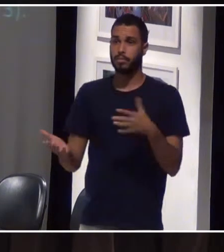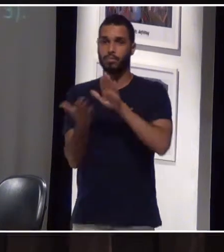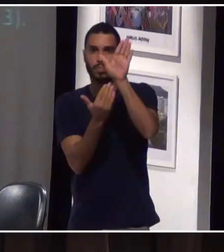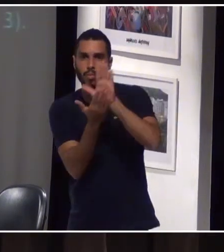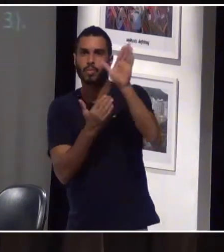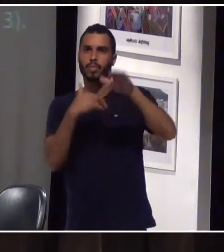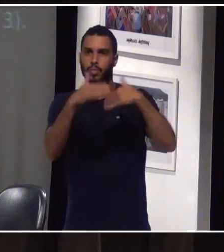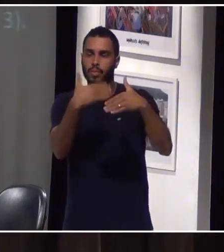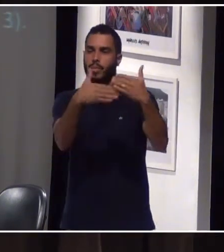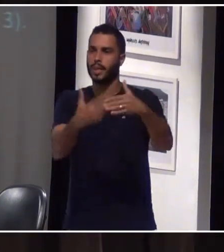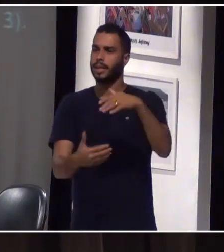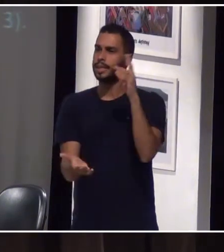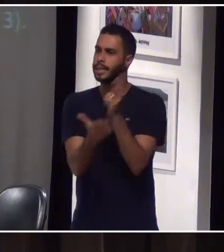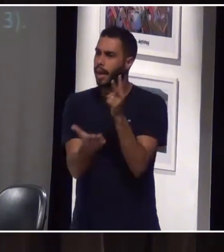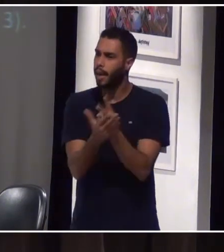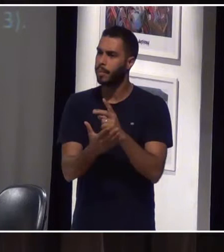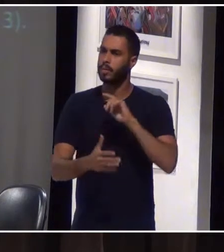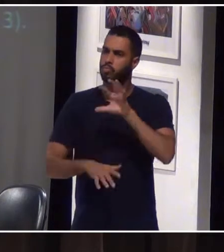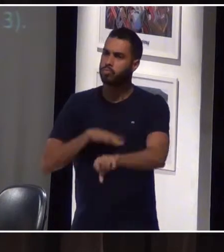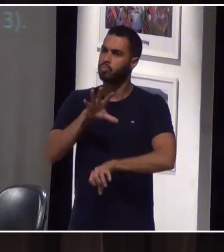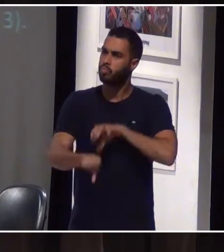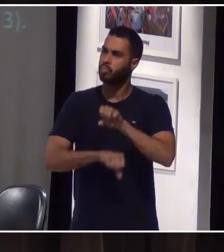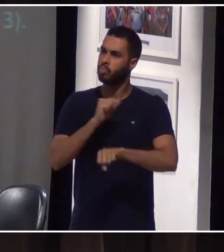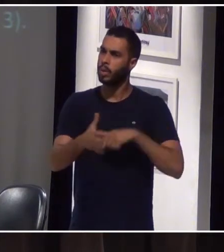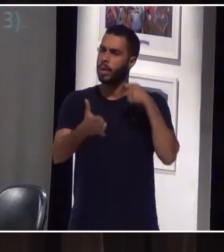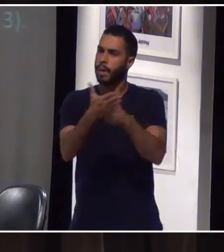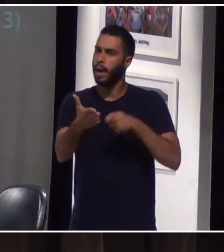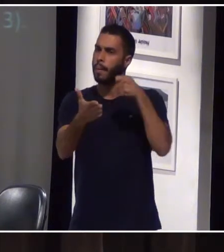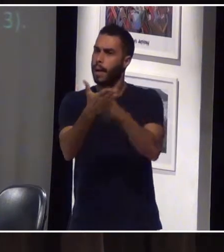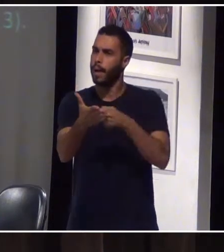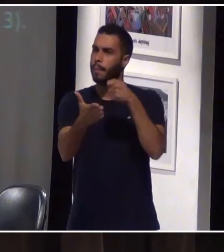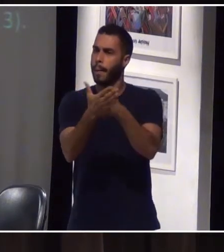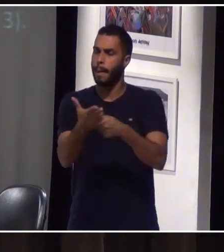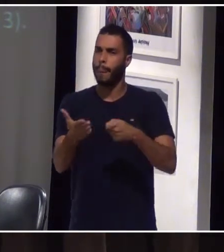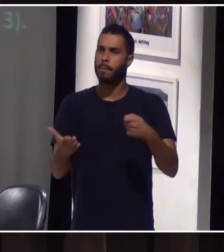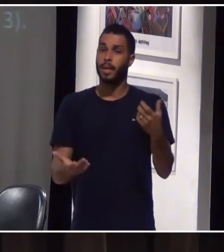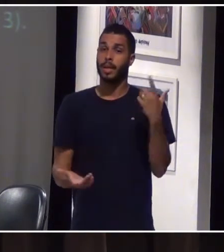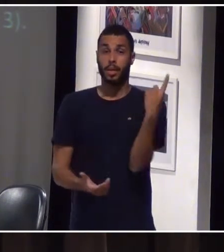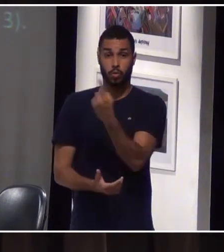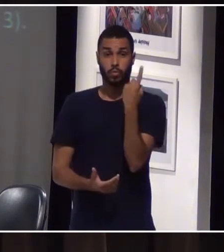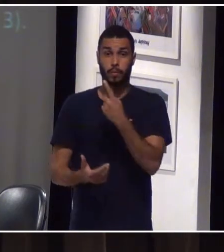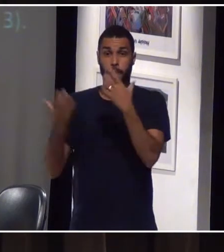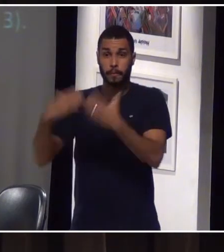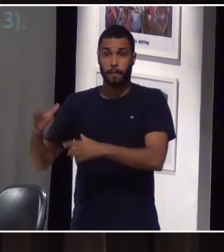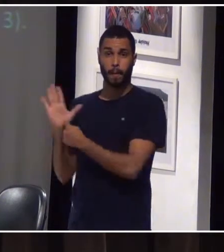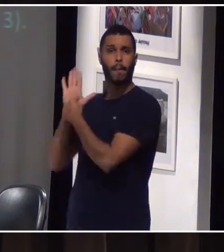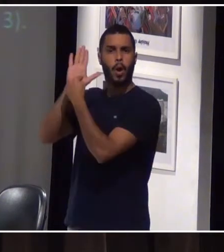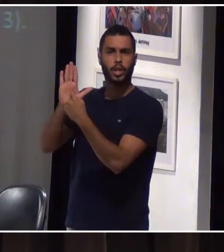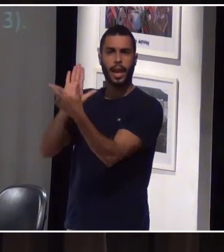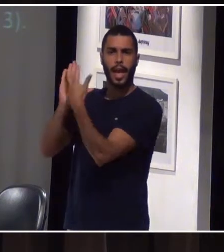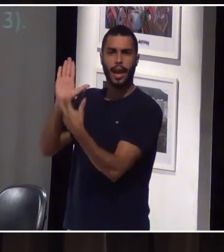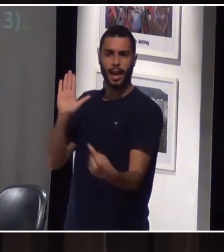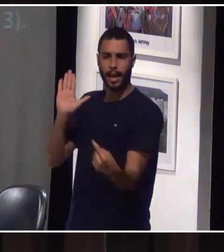sobe. Porque, cada vez que a gente atinge um determinado nível de exigência, bom, aquilo é o parâmetro, então, para todos,